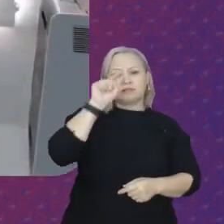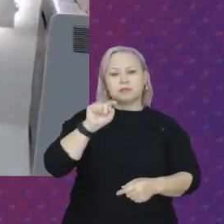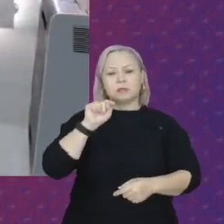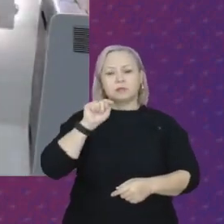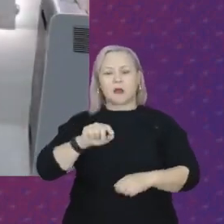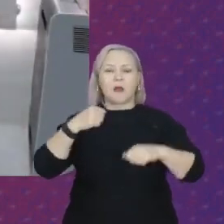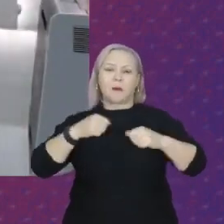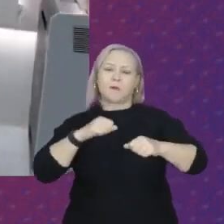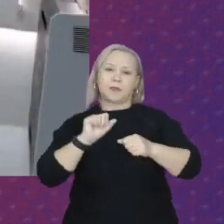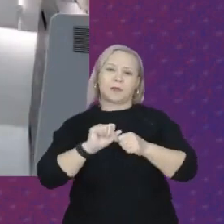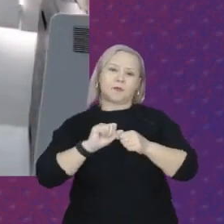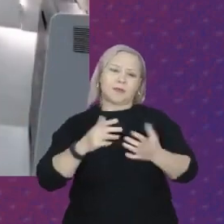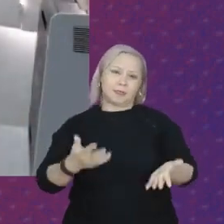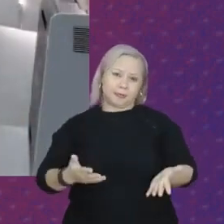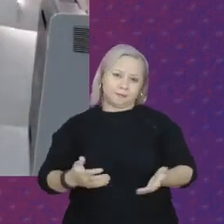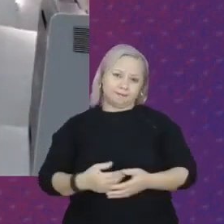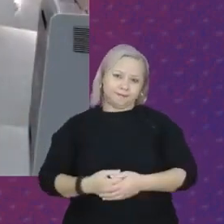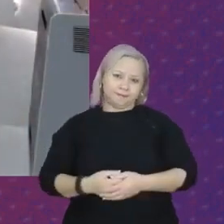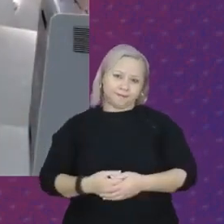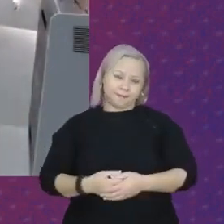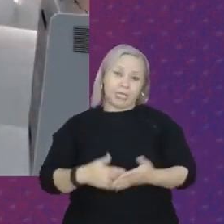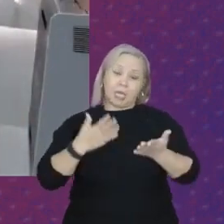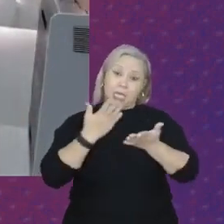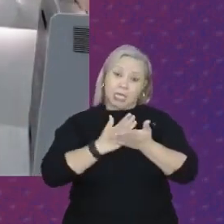aí, fechando,